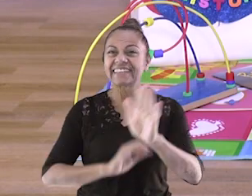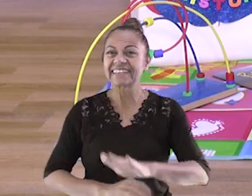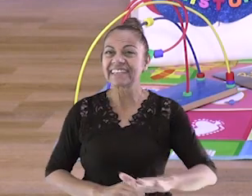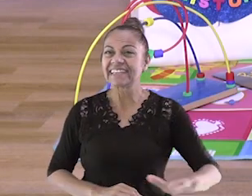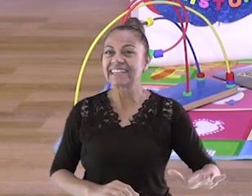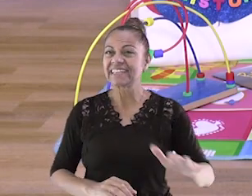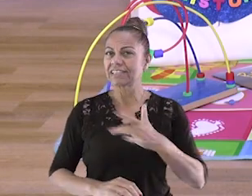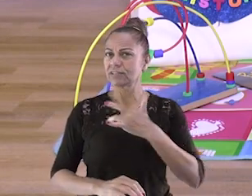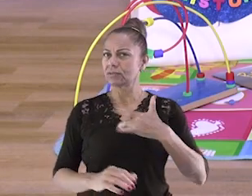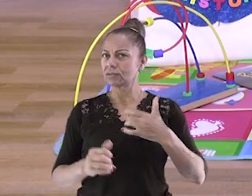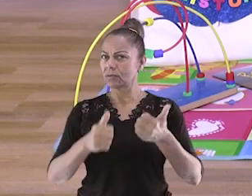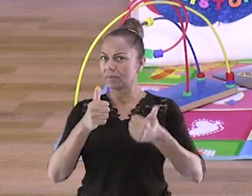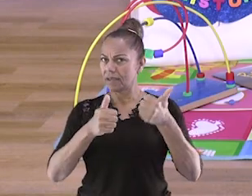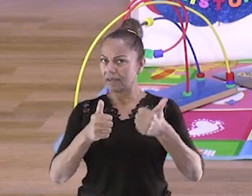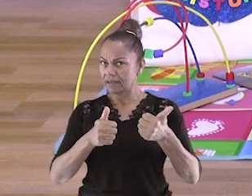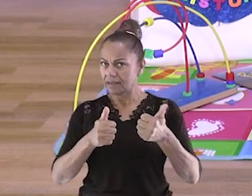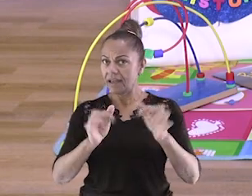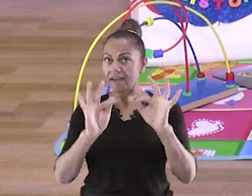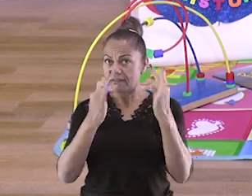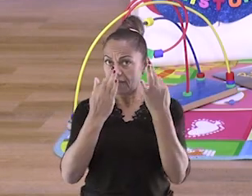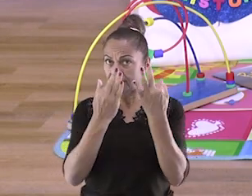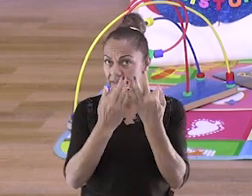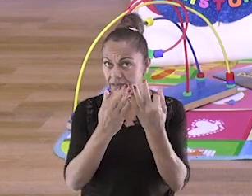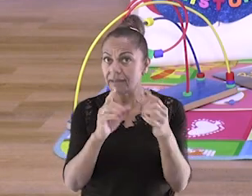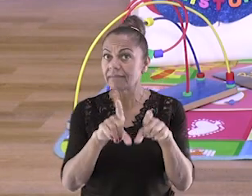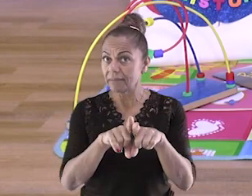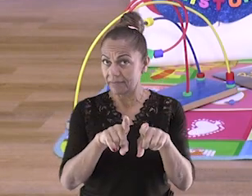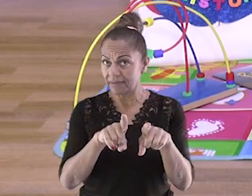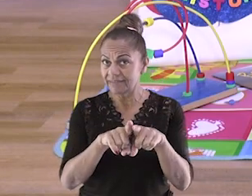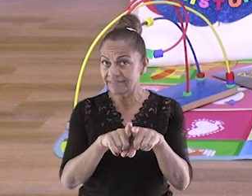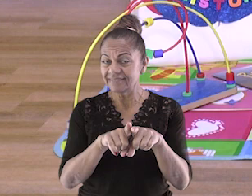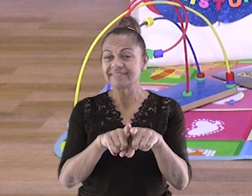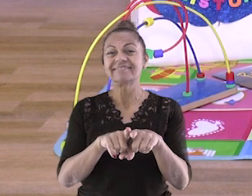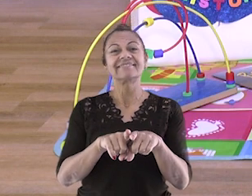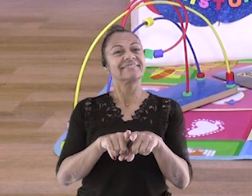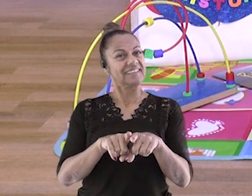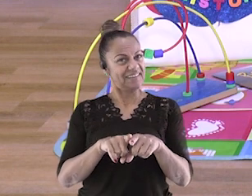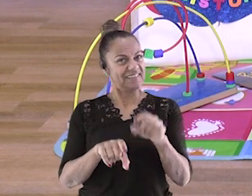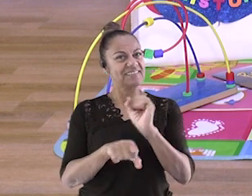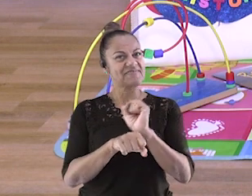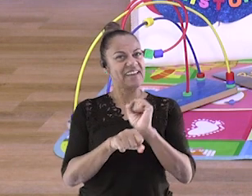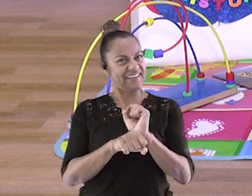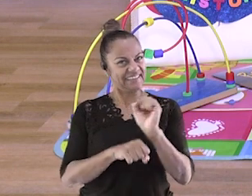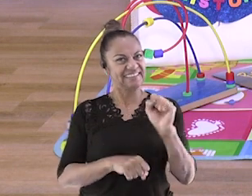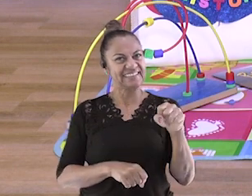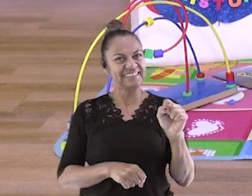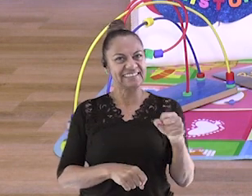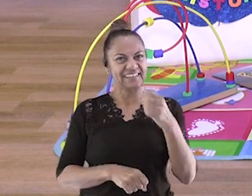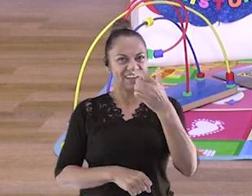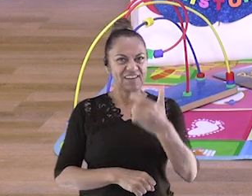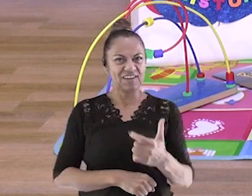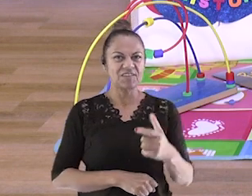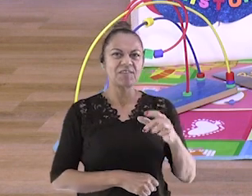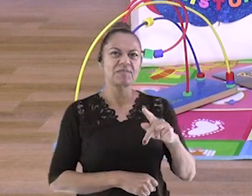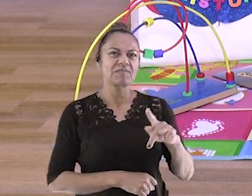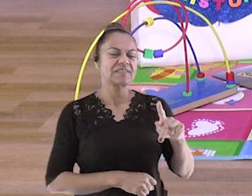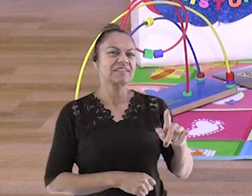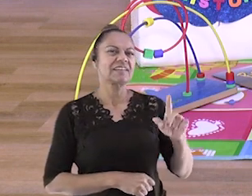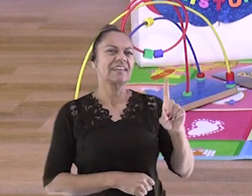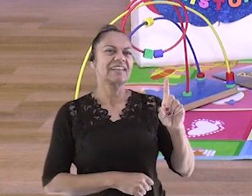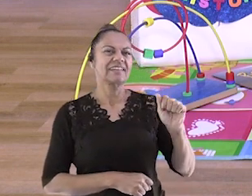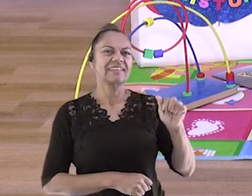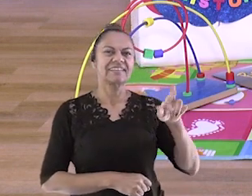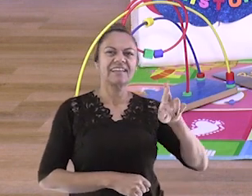Tudo bem com você e sua família? Espero que sim. Eu sou a professora Darlene. Estou muito animada para mais